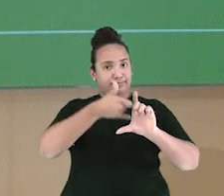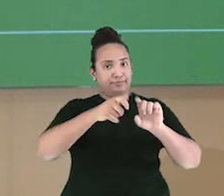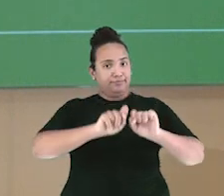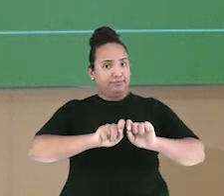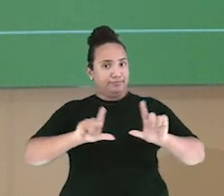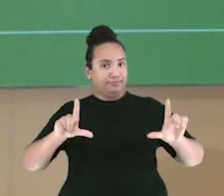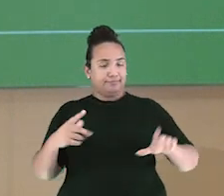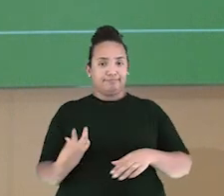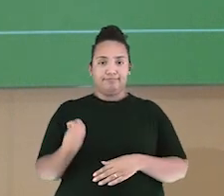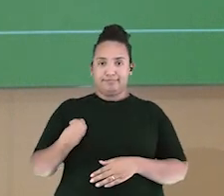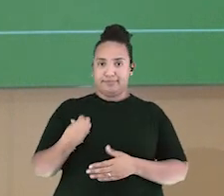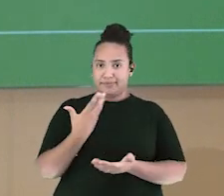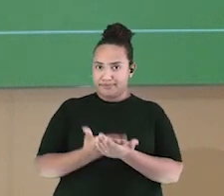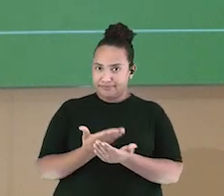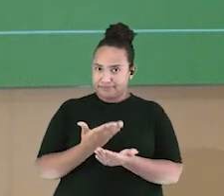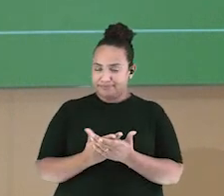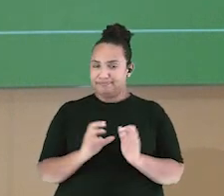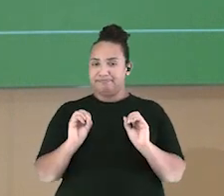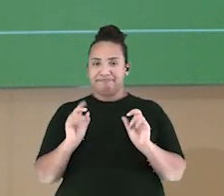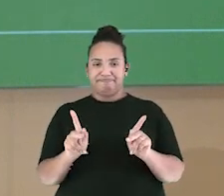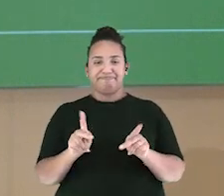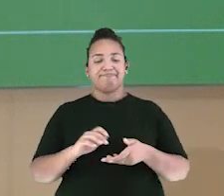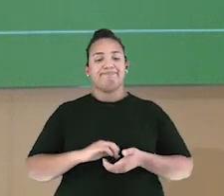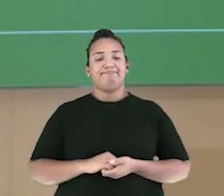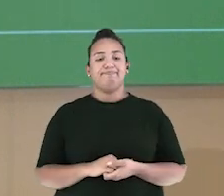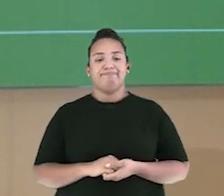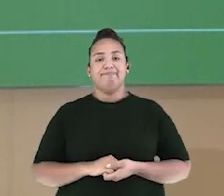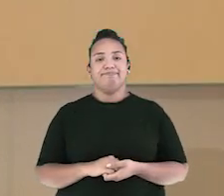para ele, para registrar a presença na nossa aula de hoje, bom?